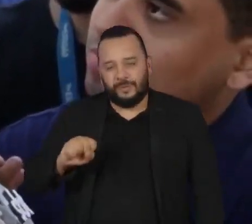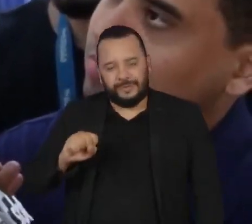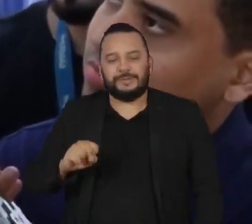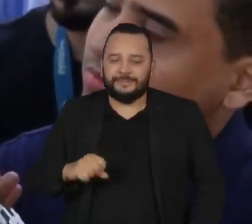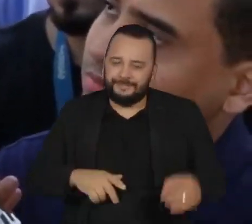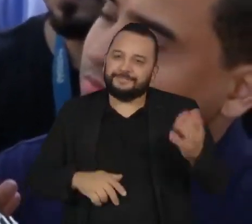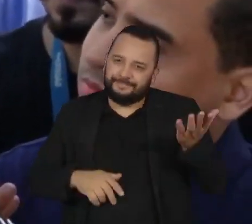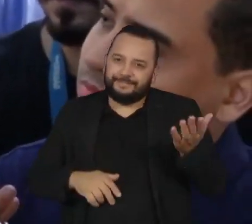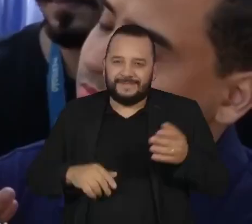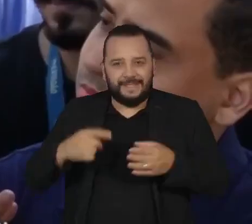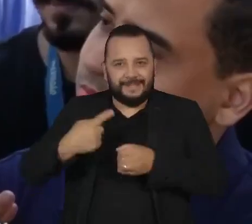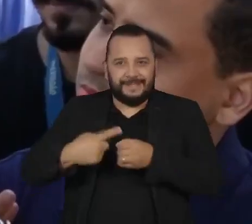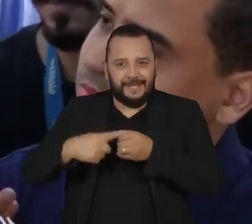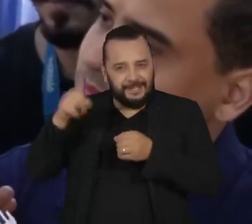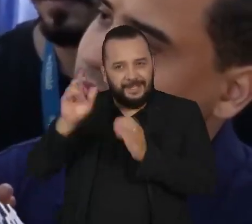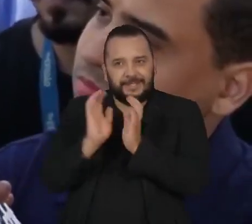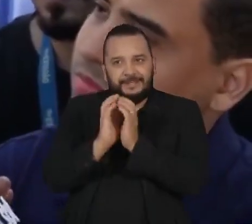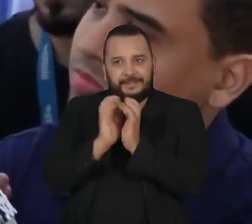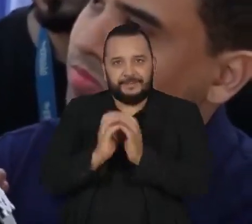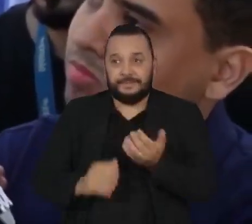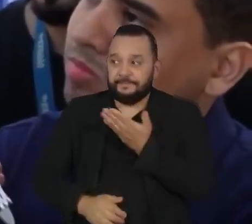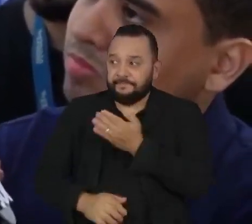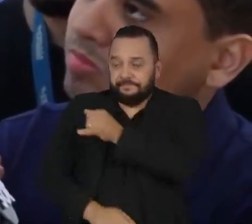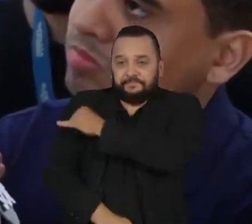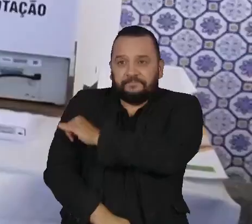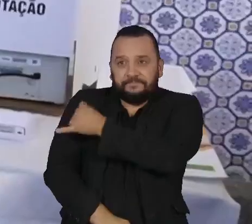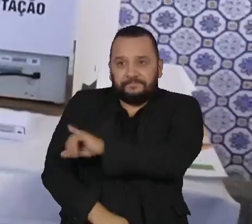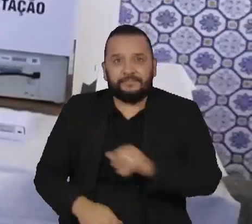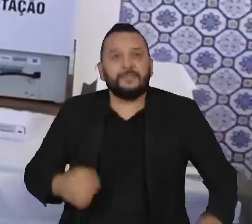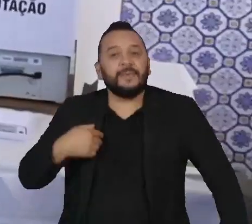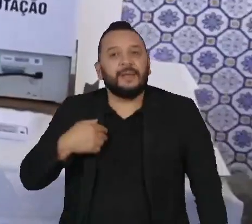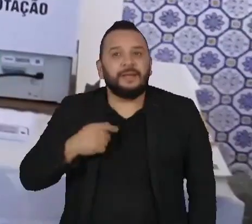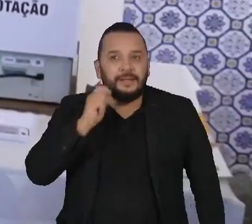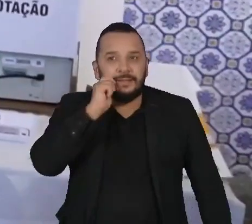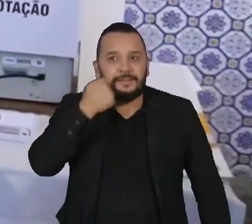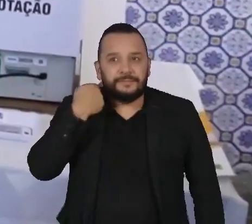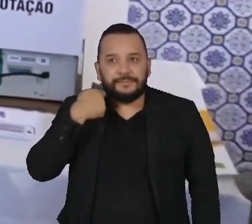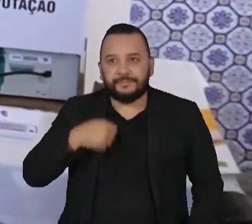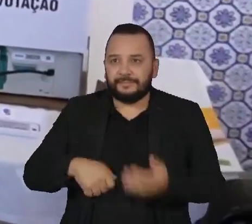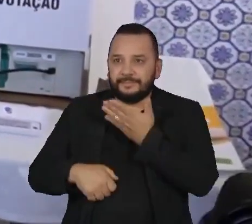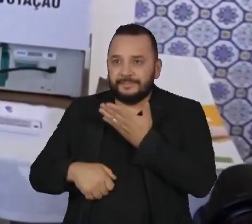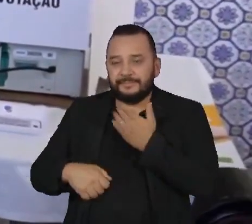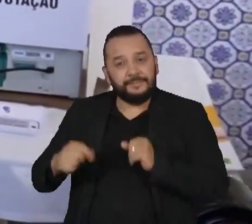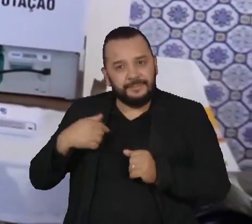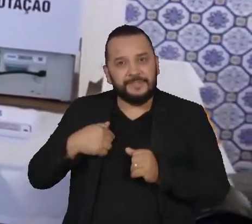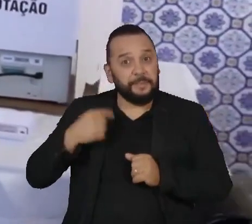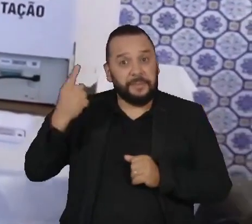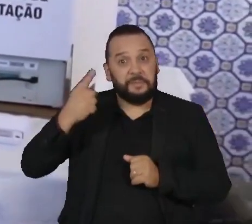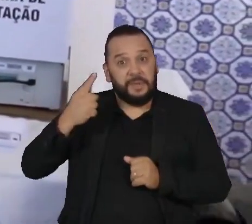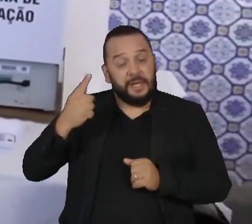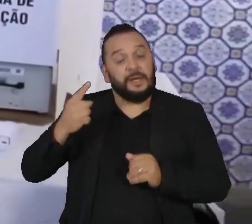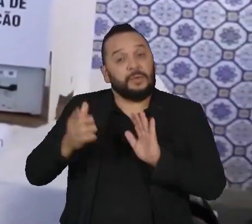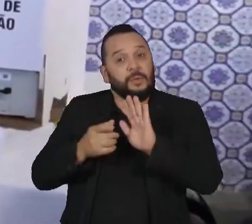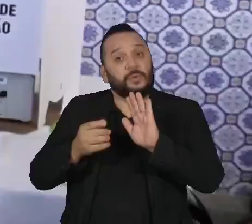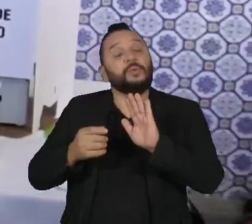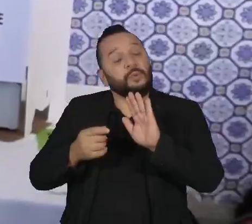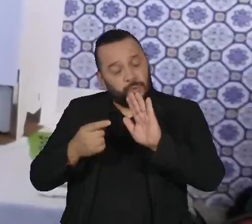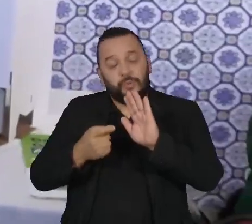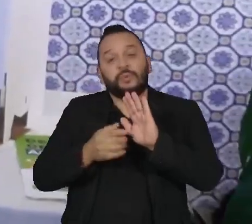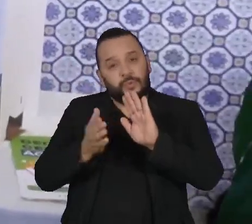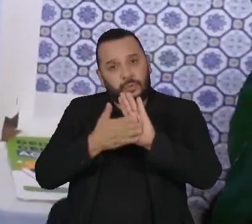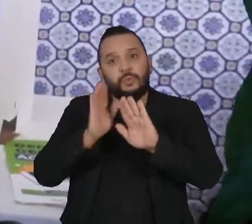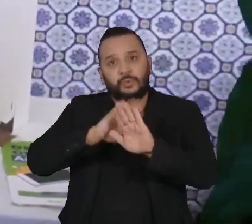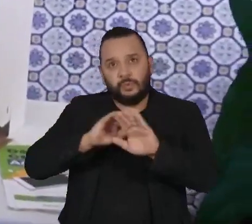pesquisas também colocam o prefeito Eduardo pais do PSD como Favorito para a reeleição no primeiro turno ele votou no